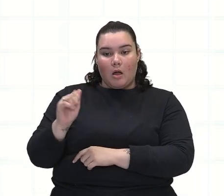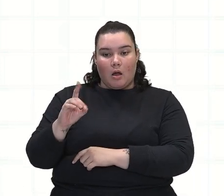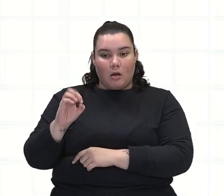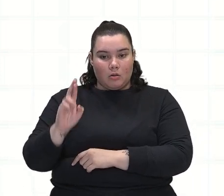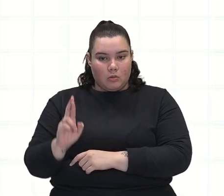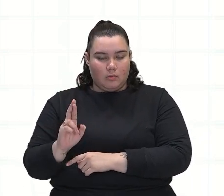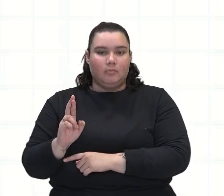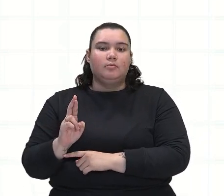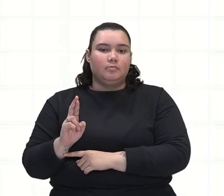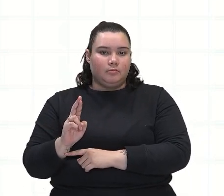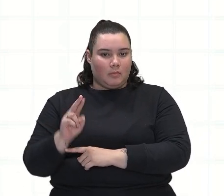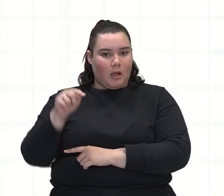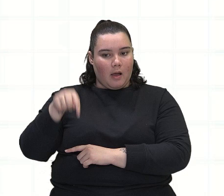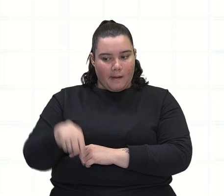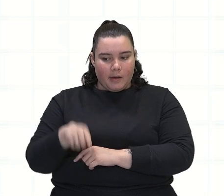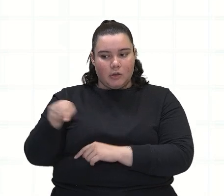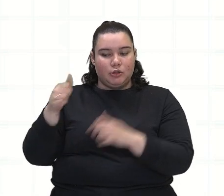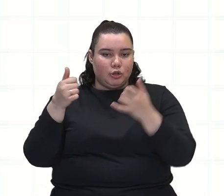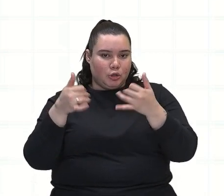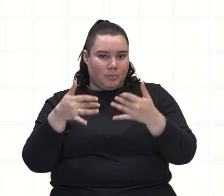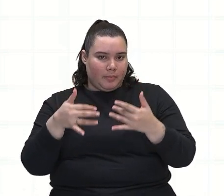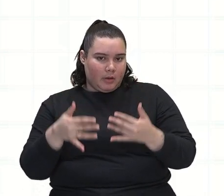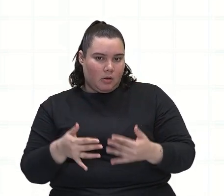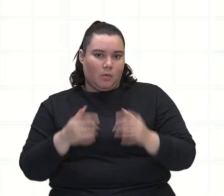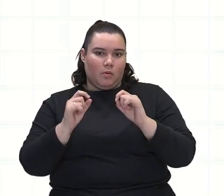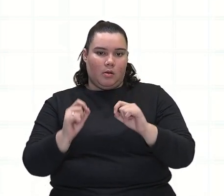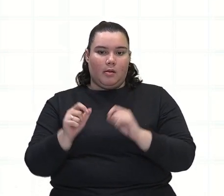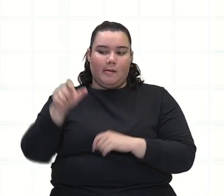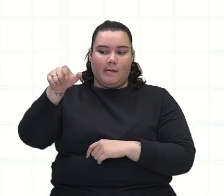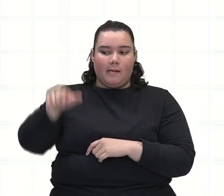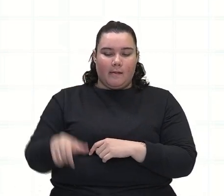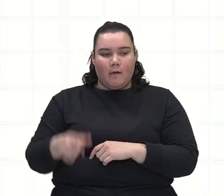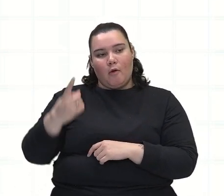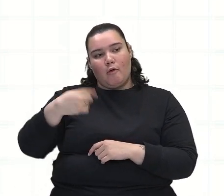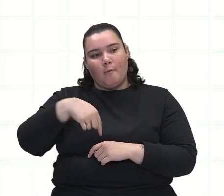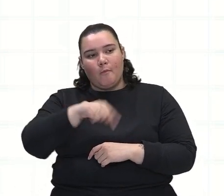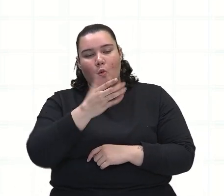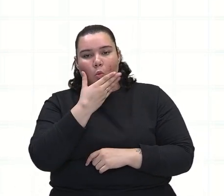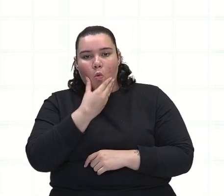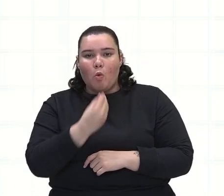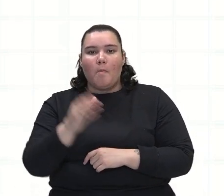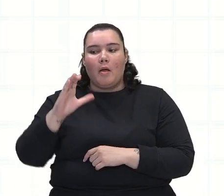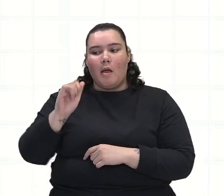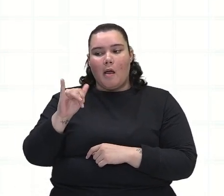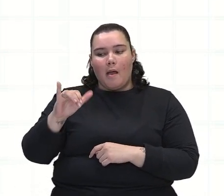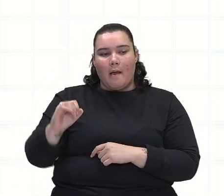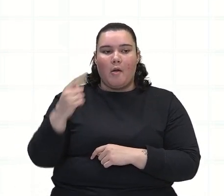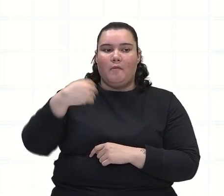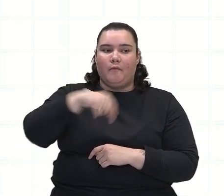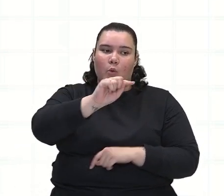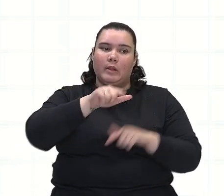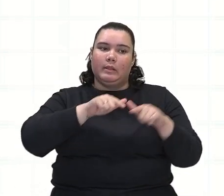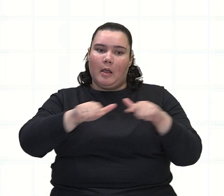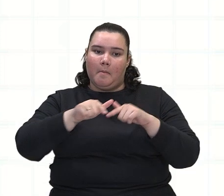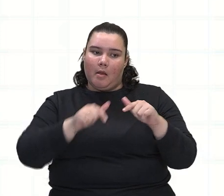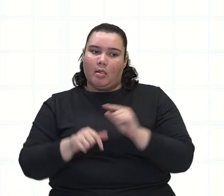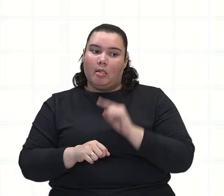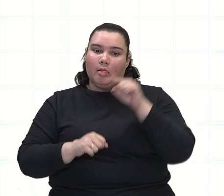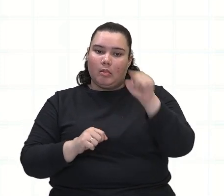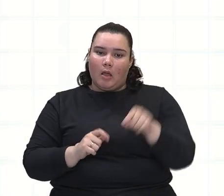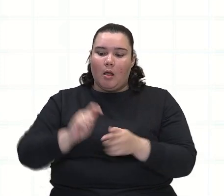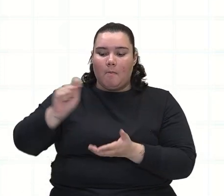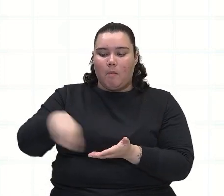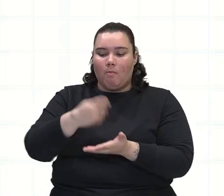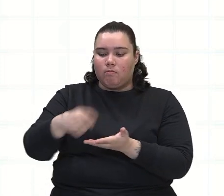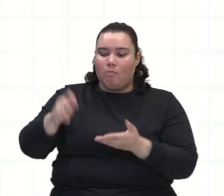Caio realizou determinadas ações. Saiu de casa e foi para o seu trabalho. Quando chegou na obra, ele preparou a